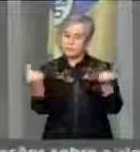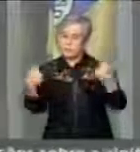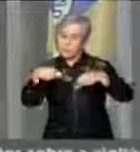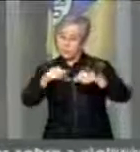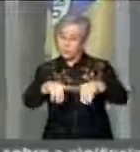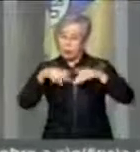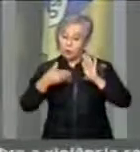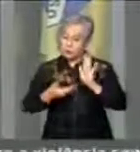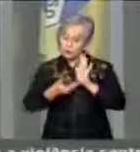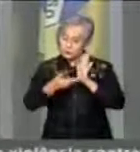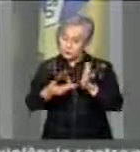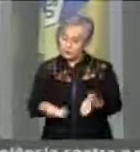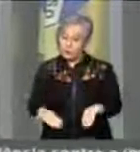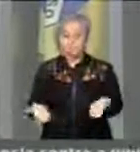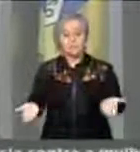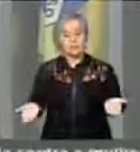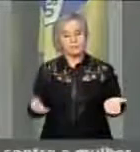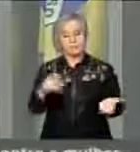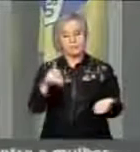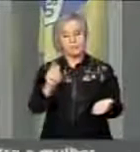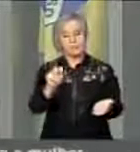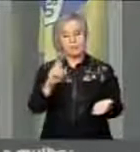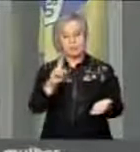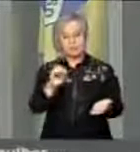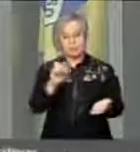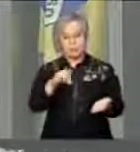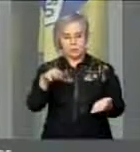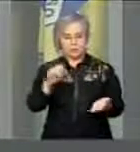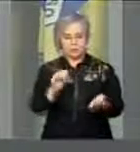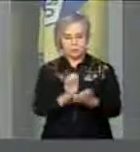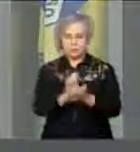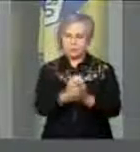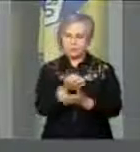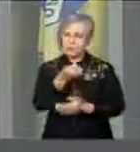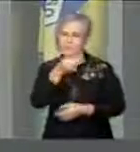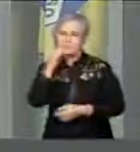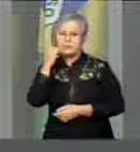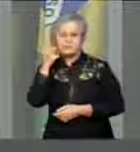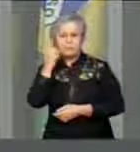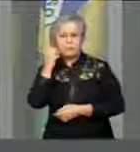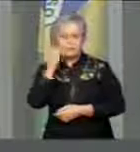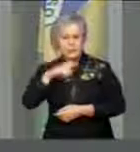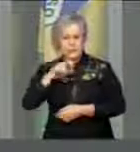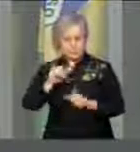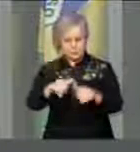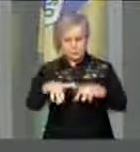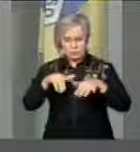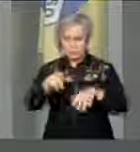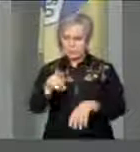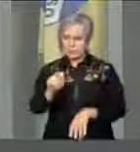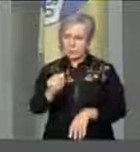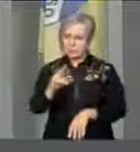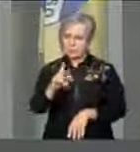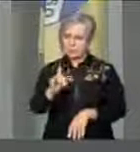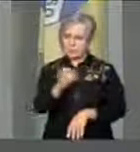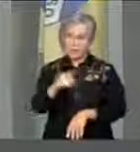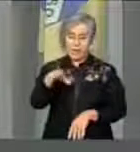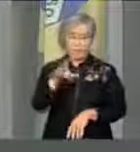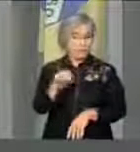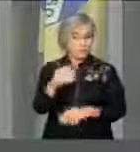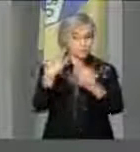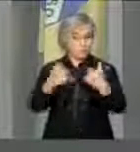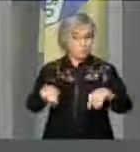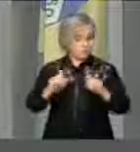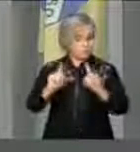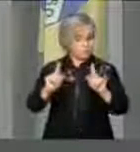parlamento. As democracias que são parlamentaristas não admitem.